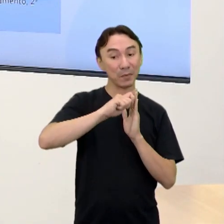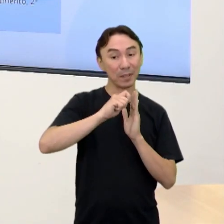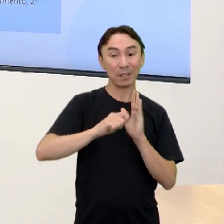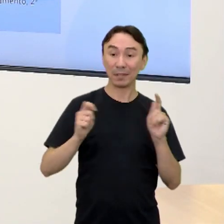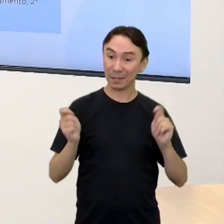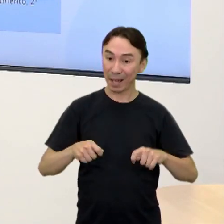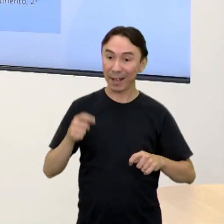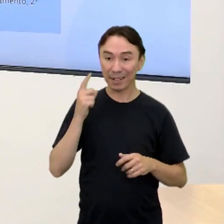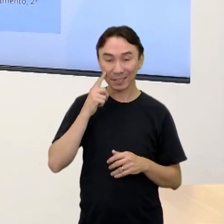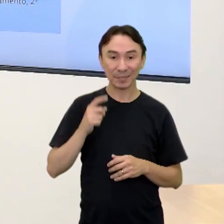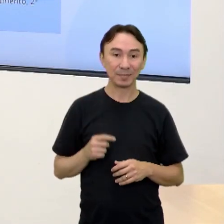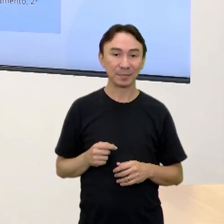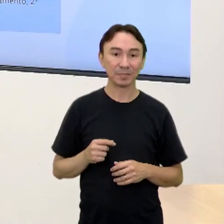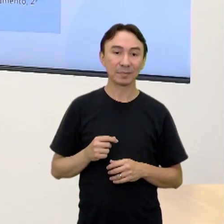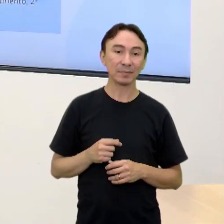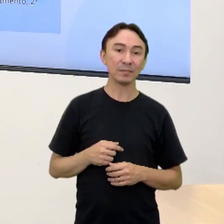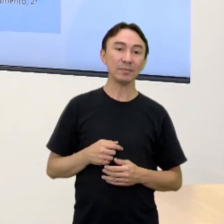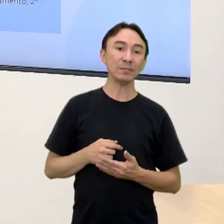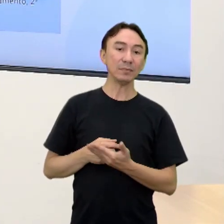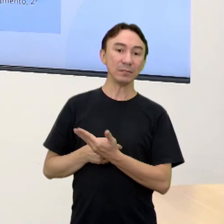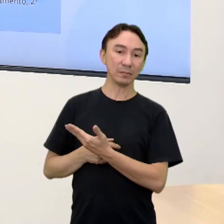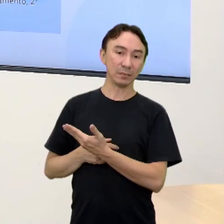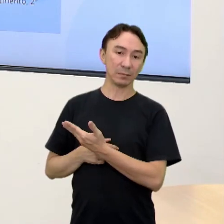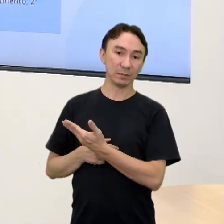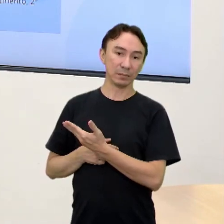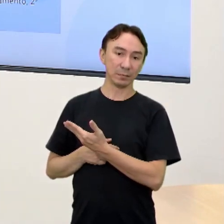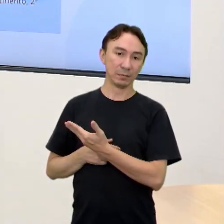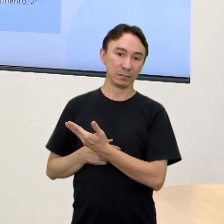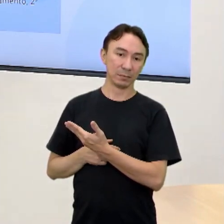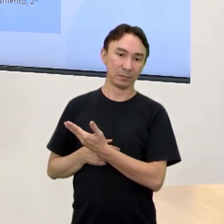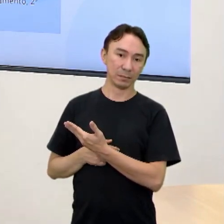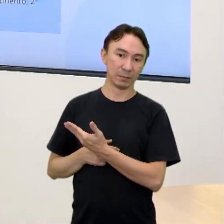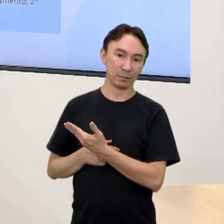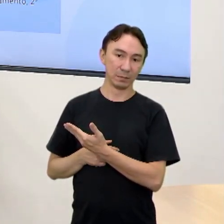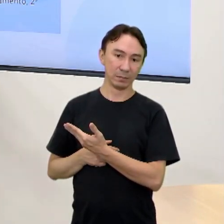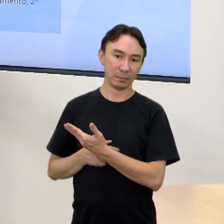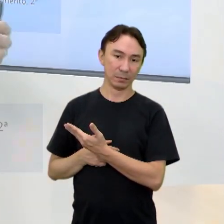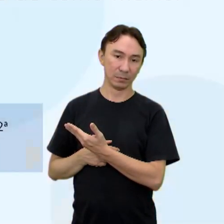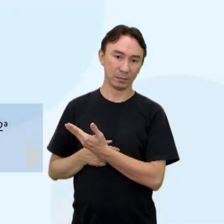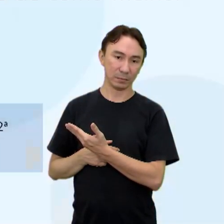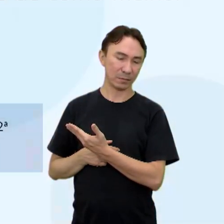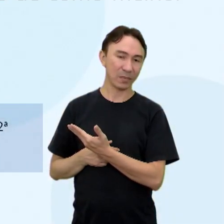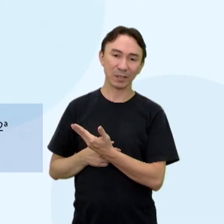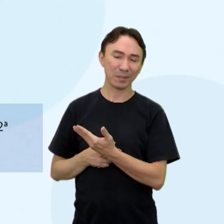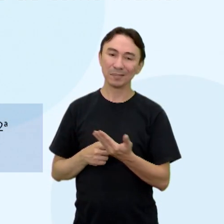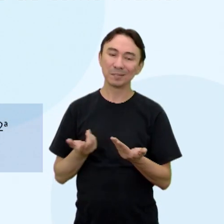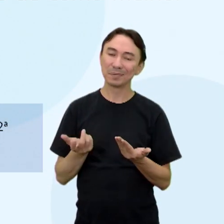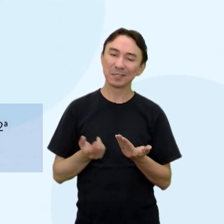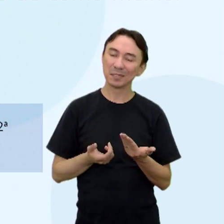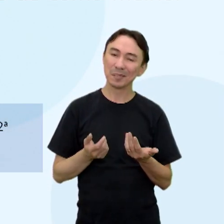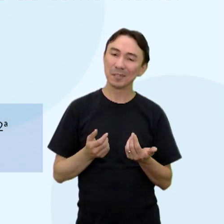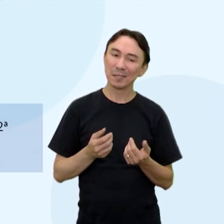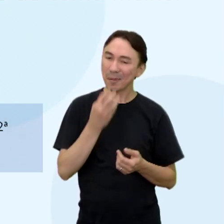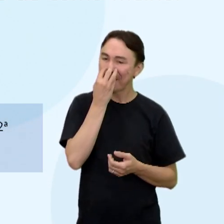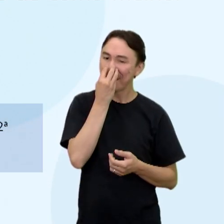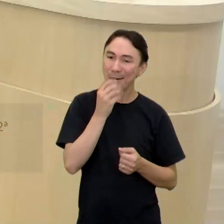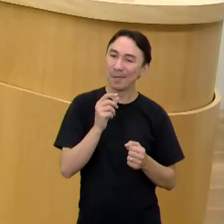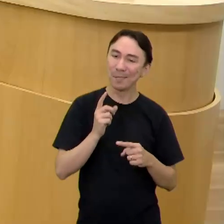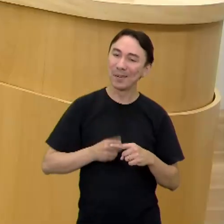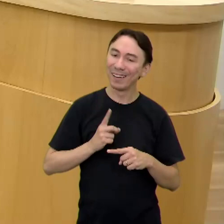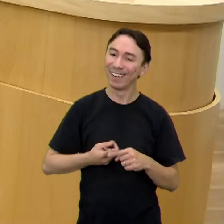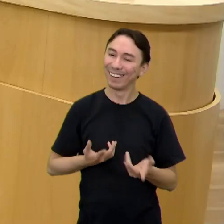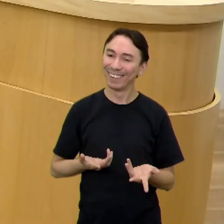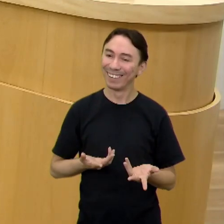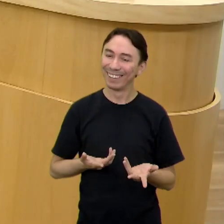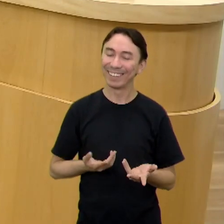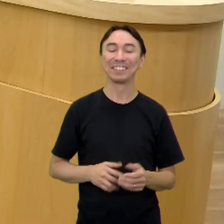aqui, vermelho, eu vou pichar a minha tela, tá certo? Por que eu estou fazendo essa palhaçada toda? Porque eu estou falando para vocês